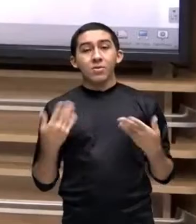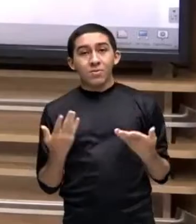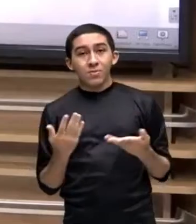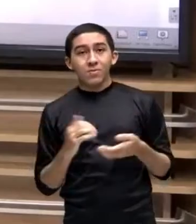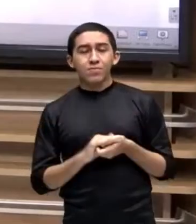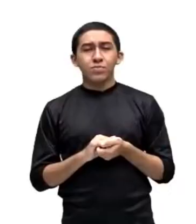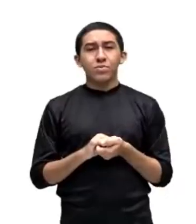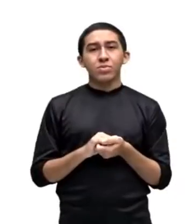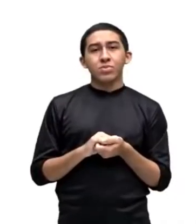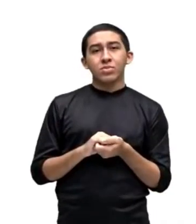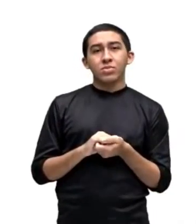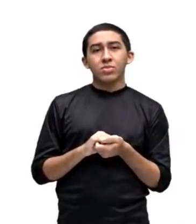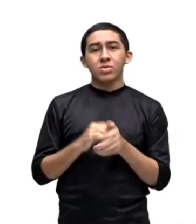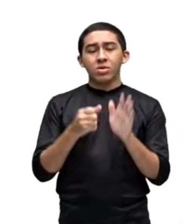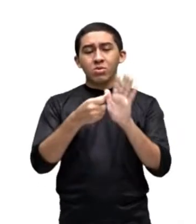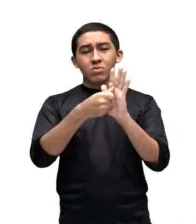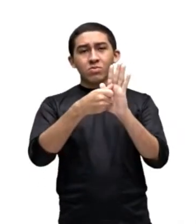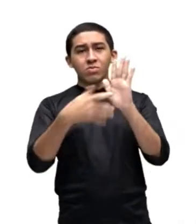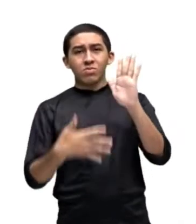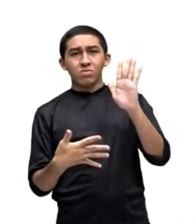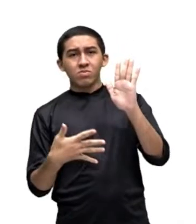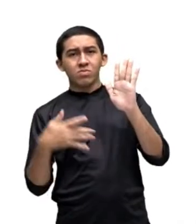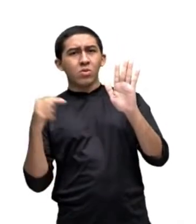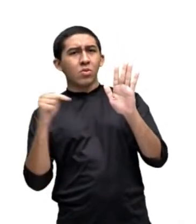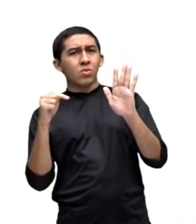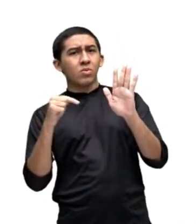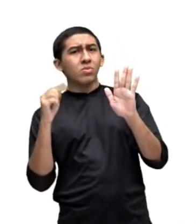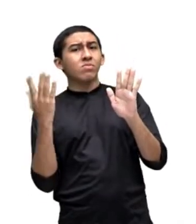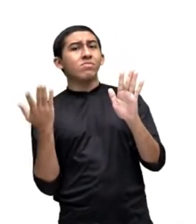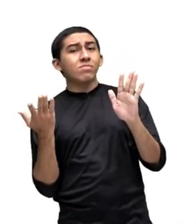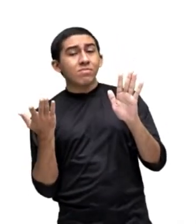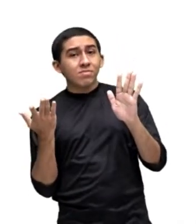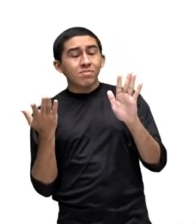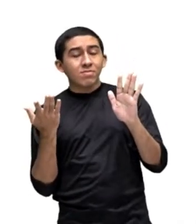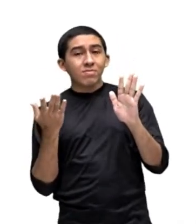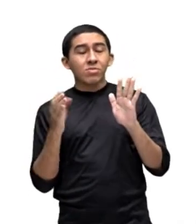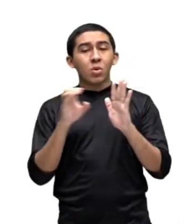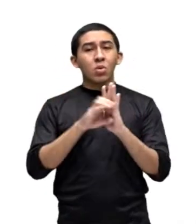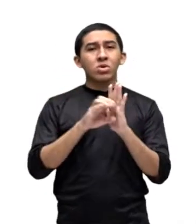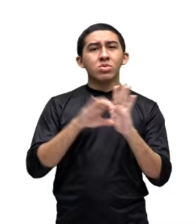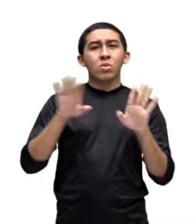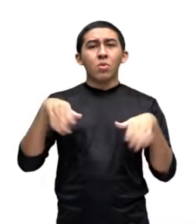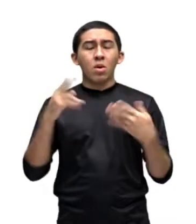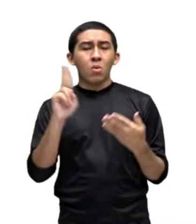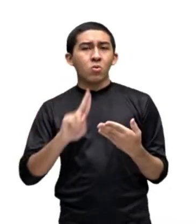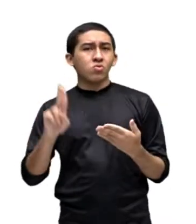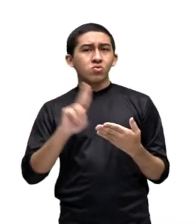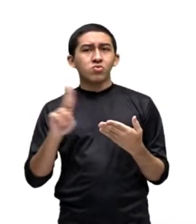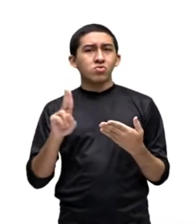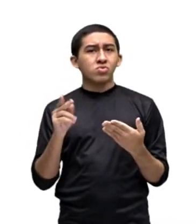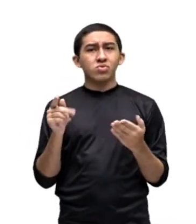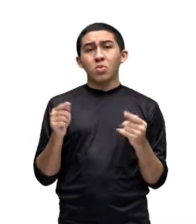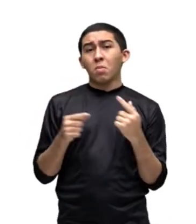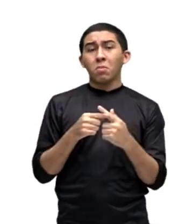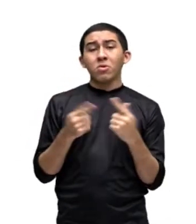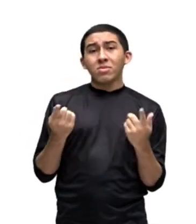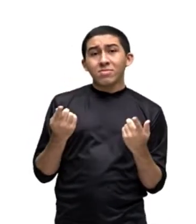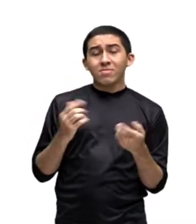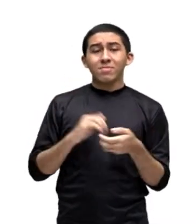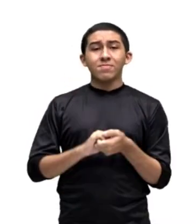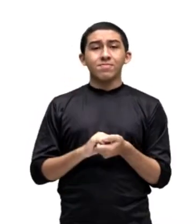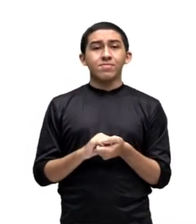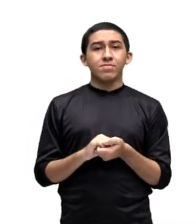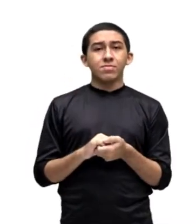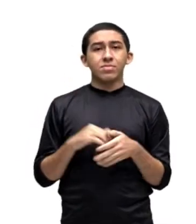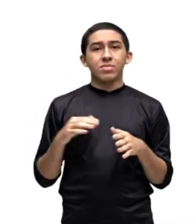o que são as figuras de linguagem para começo de conversa, professora? Para que elas servem? Por que elas existem? Pois bem,